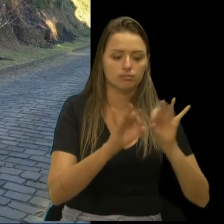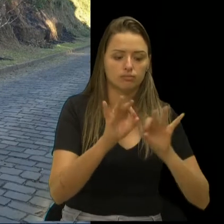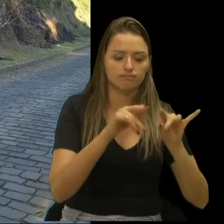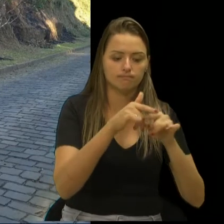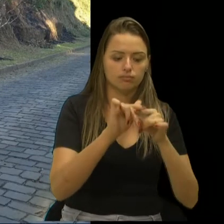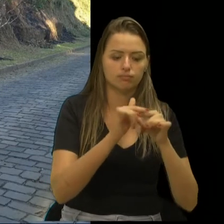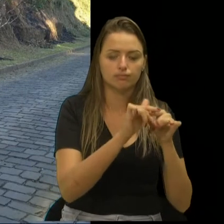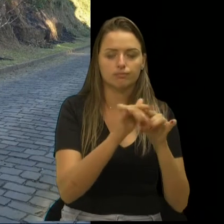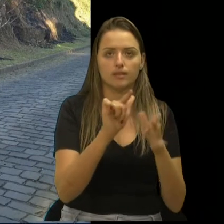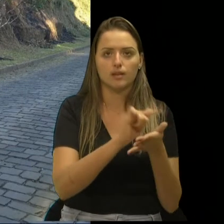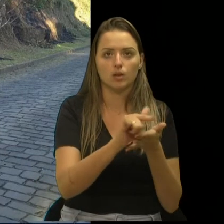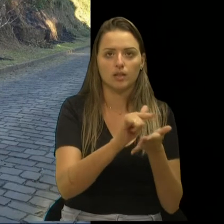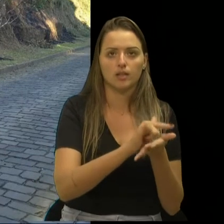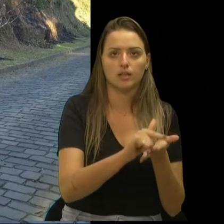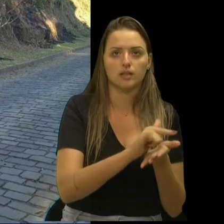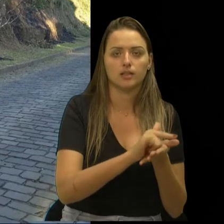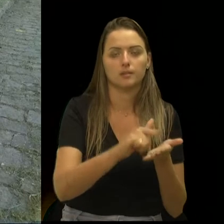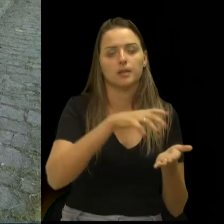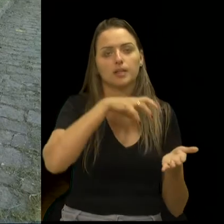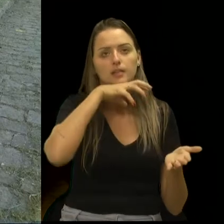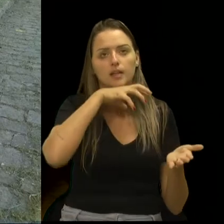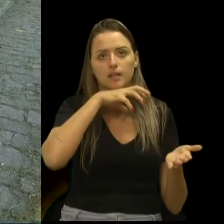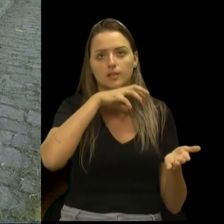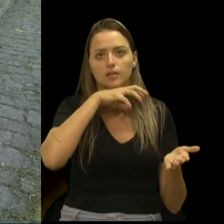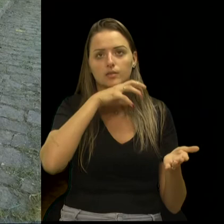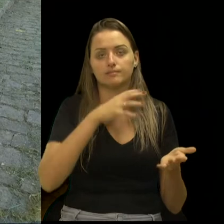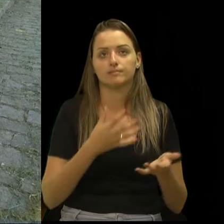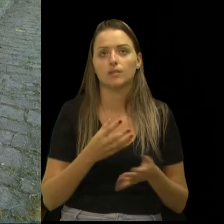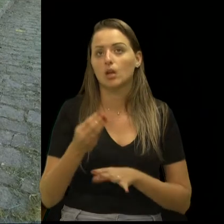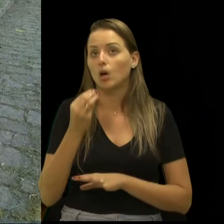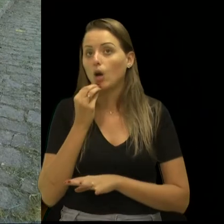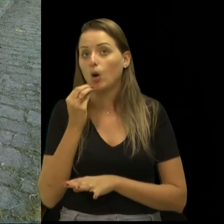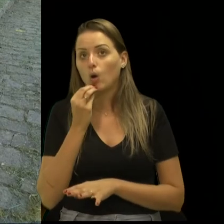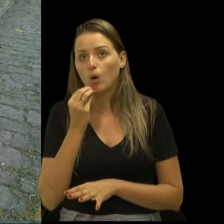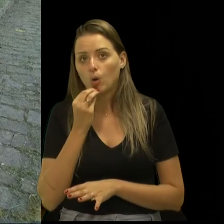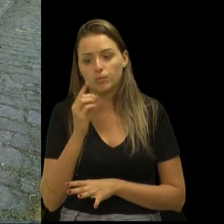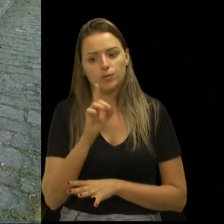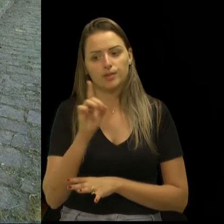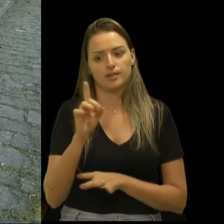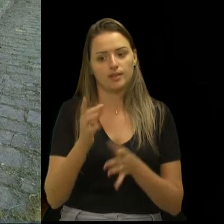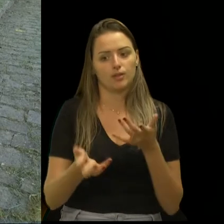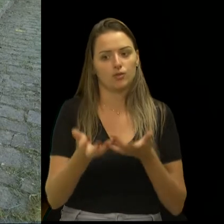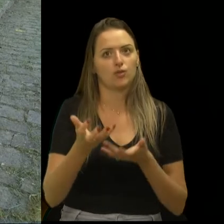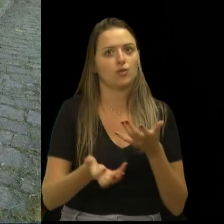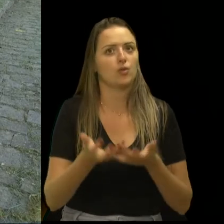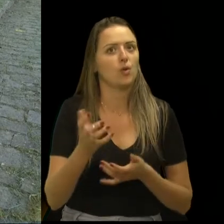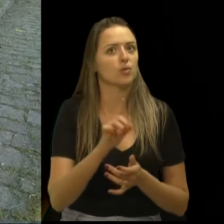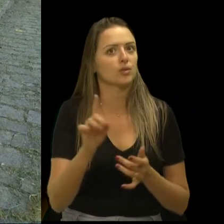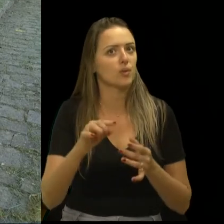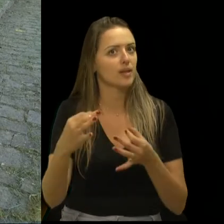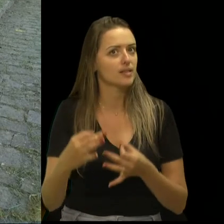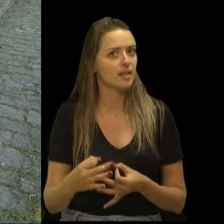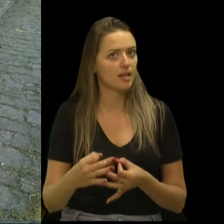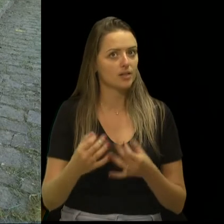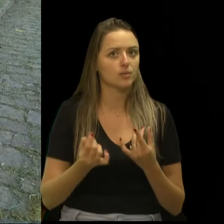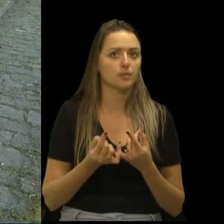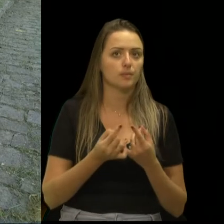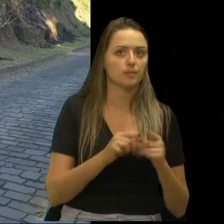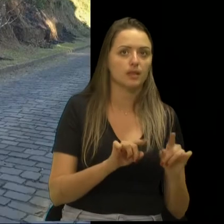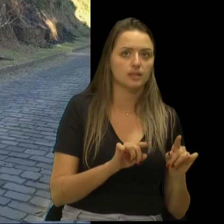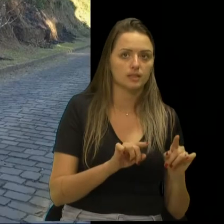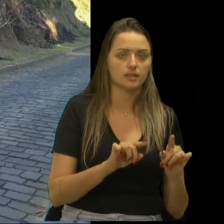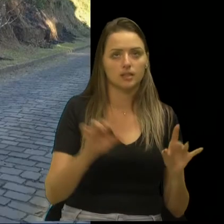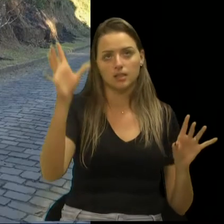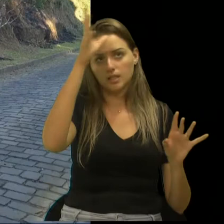quis limpar o terreno, claro que não deveria ter colocado fogo na palha seca, mas só que daí o